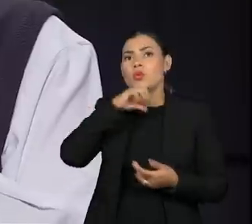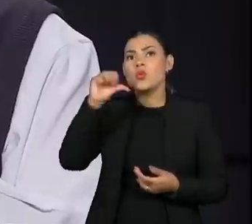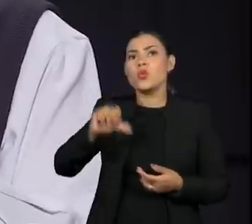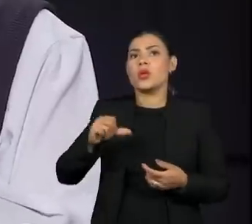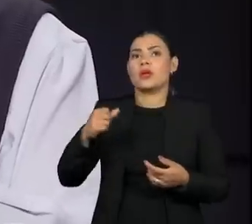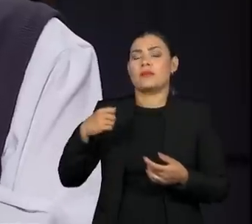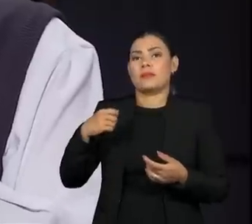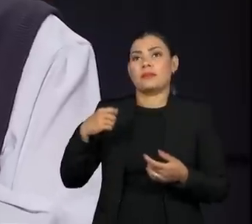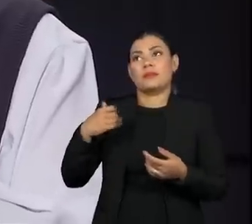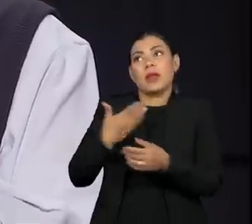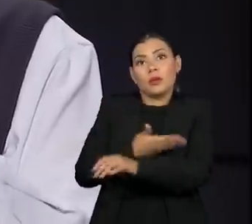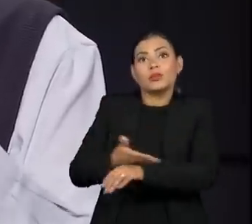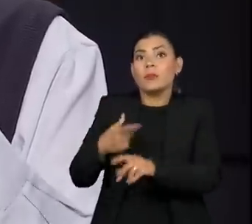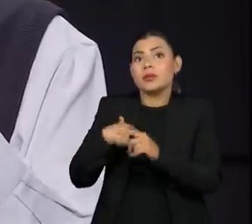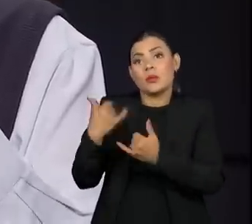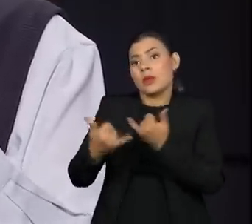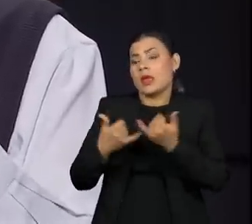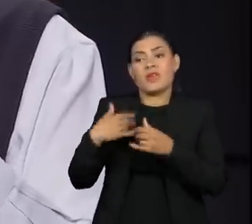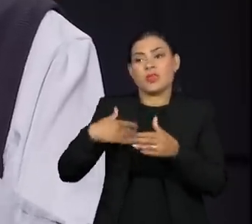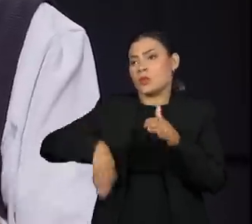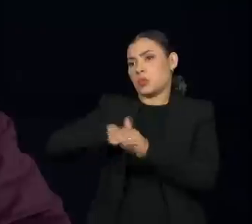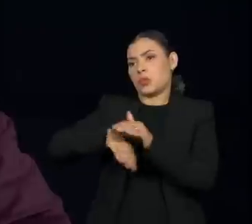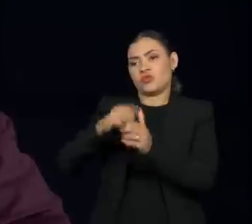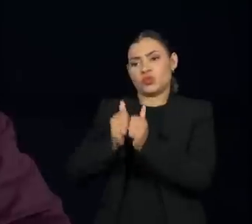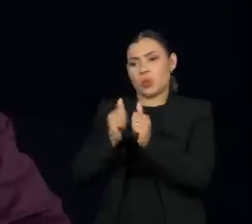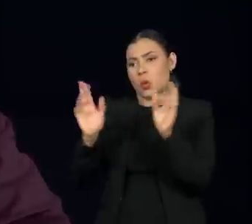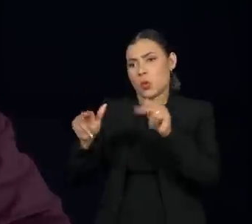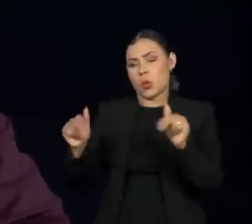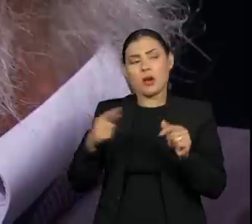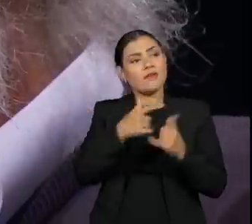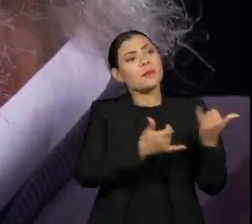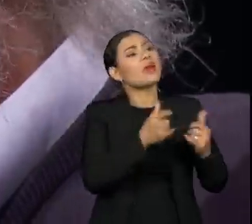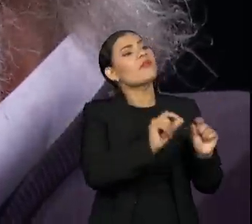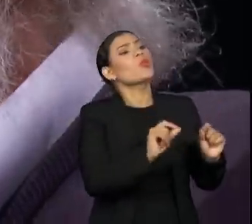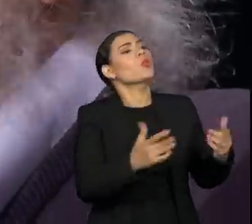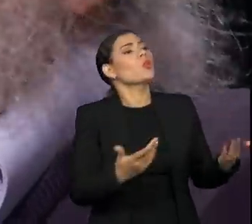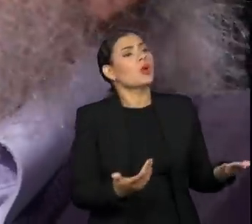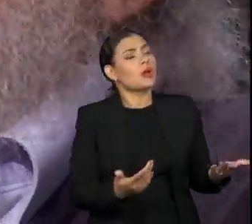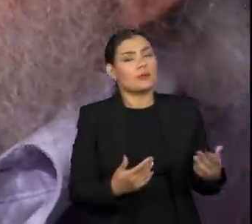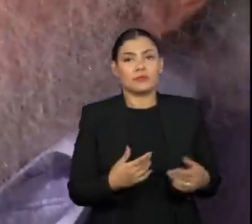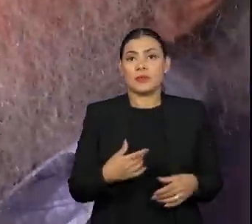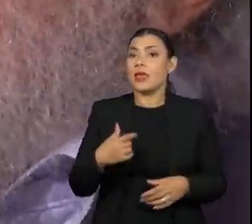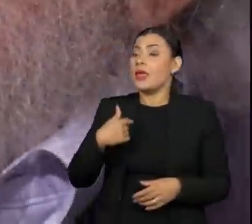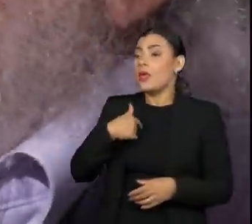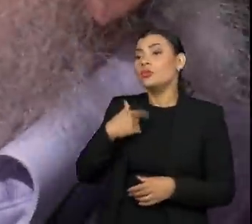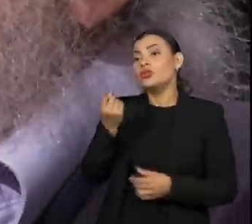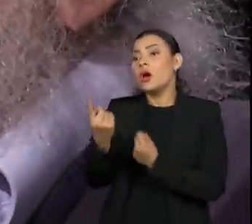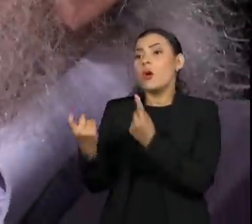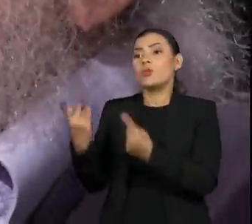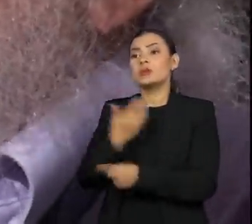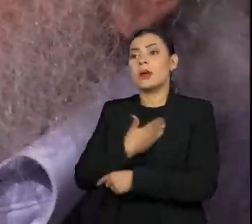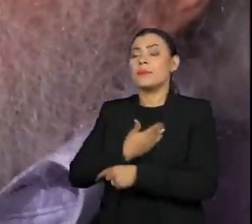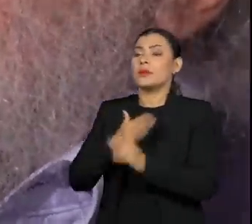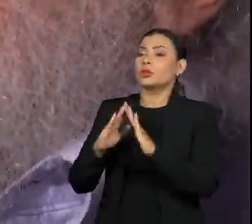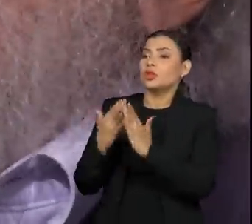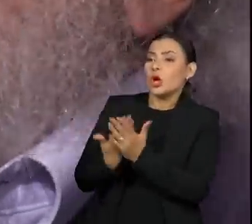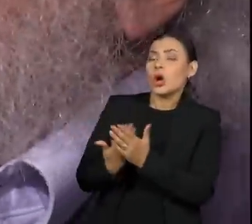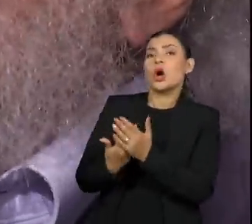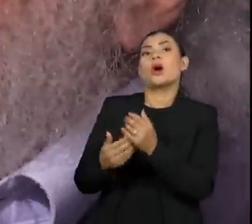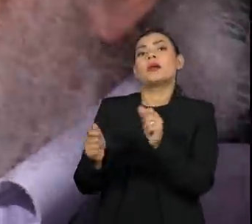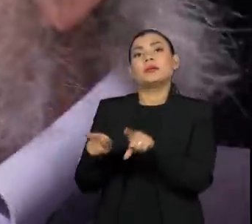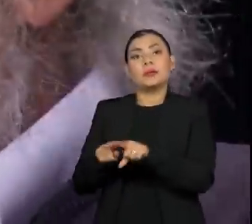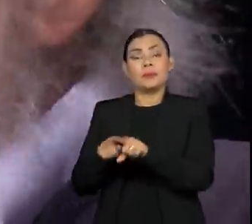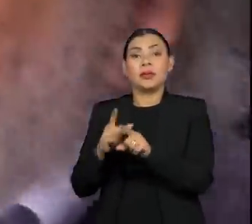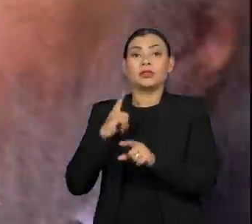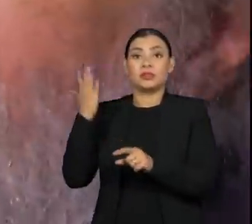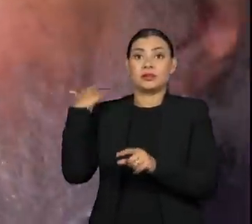mas eu brincava na rua eu nunca fui de jogar bola brincava de quê não tinha uns amiguinhos lá do colégio que a gente ia na